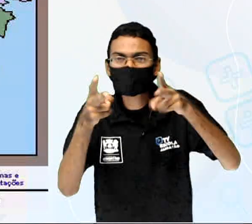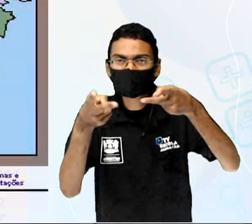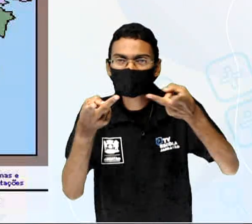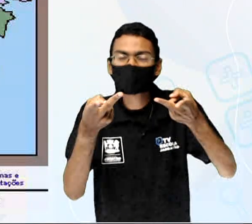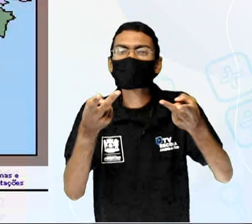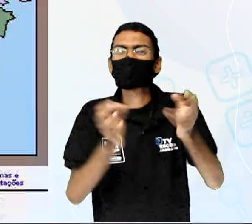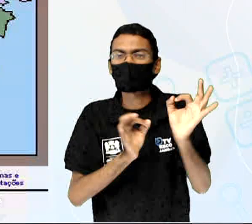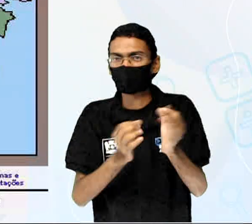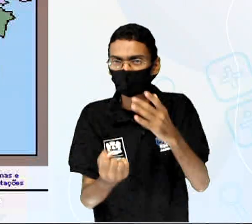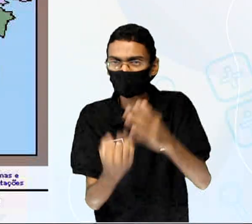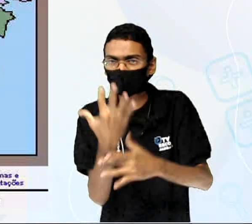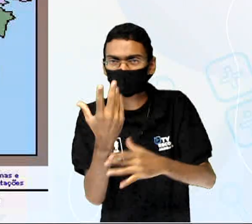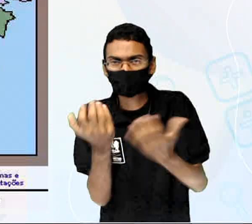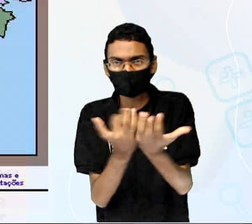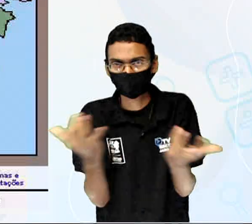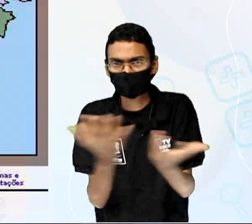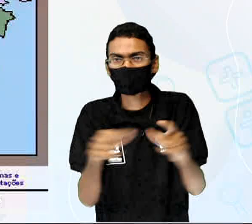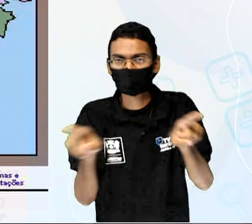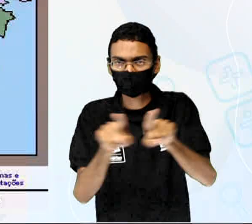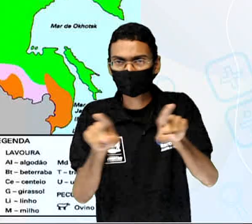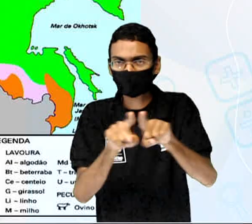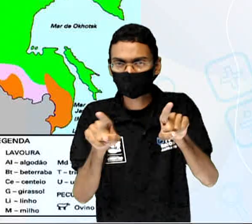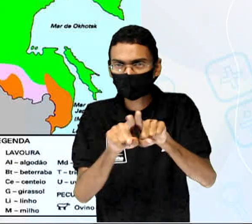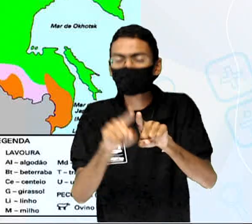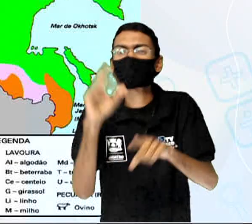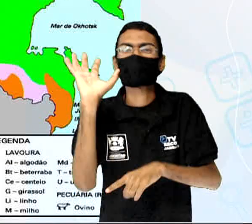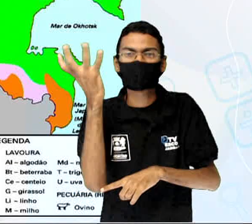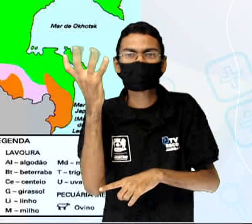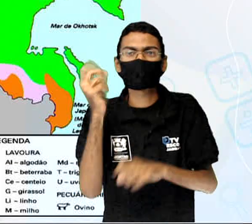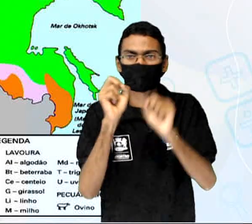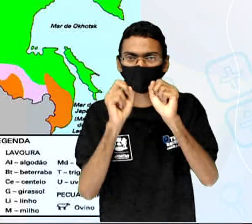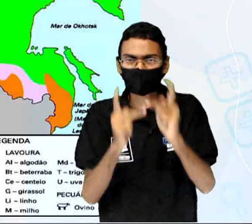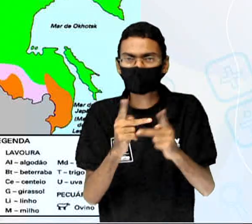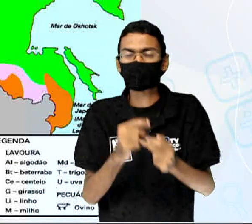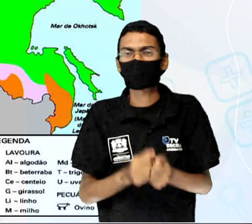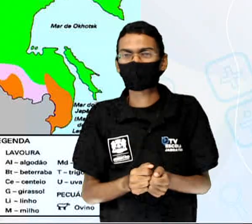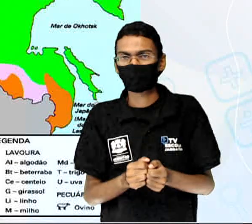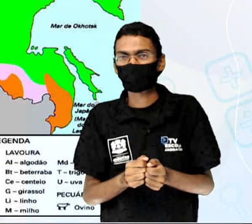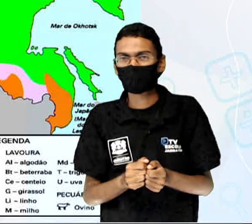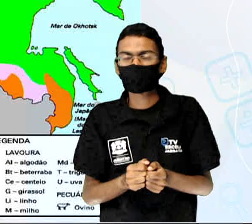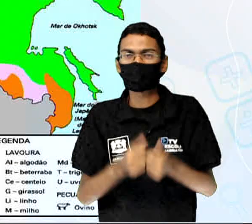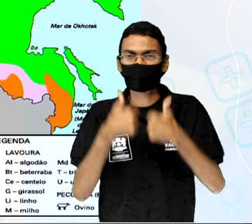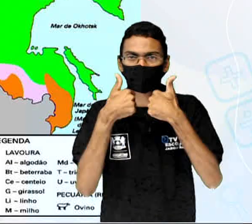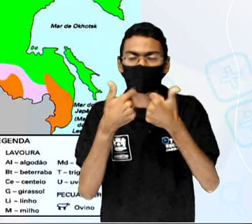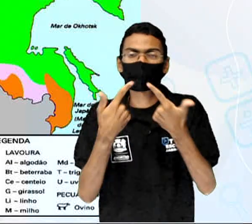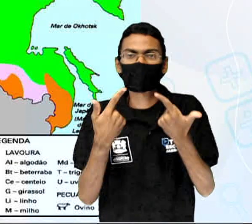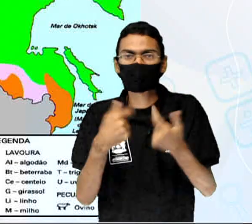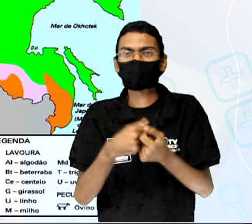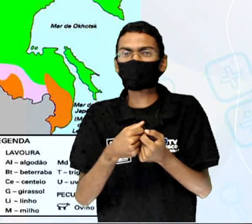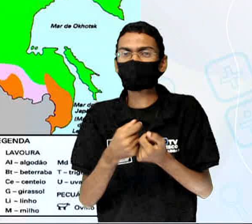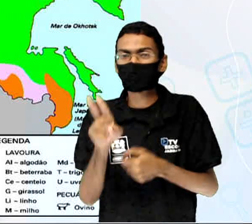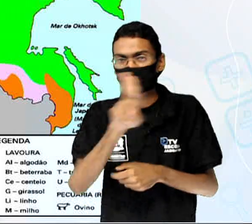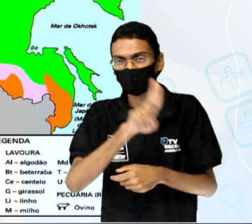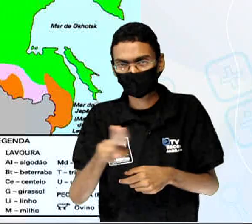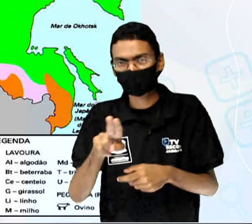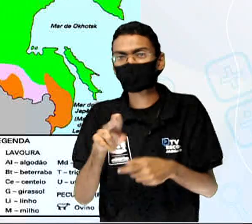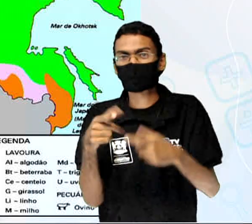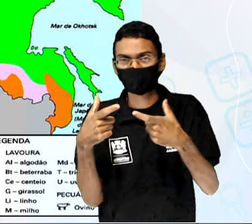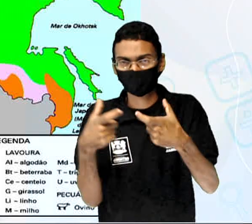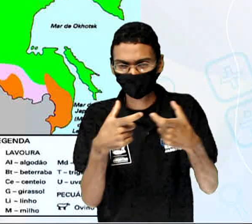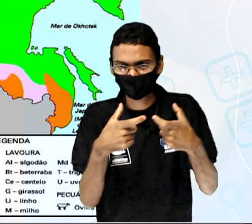formação vegetal que, no final das contas, está atrelada a essas condições climáticas. Ok? Então, a gente tem aqui nesse mapa